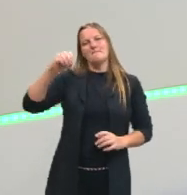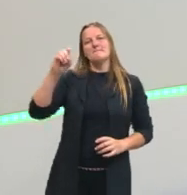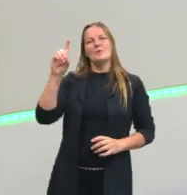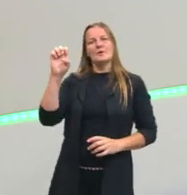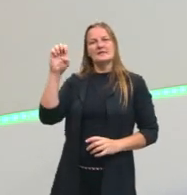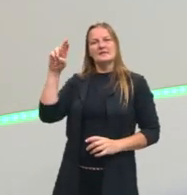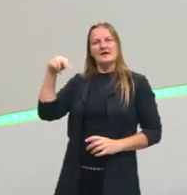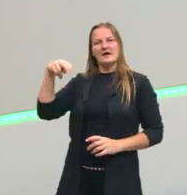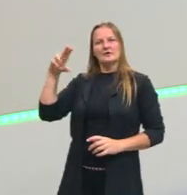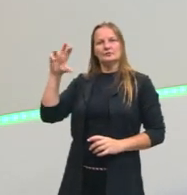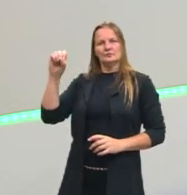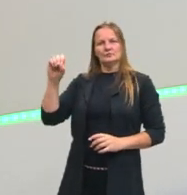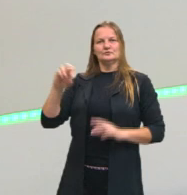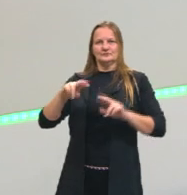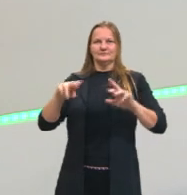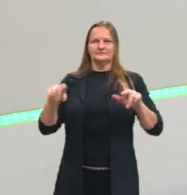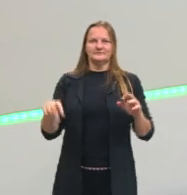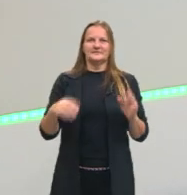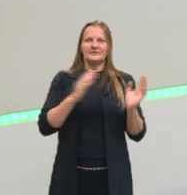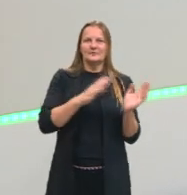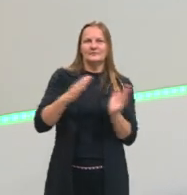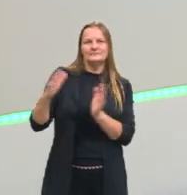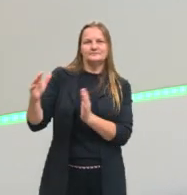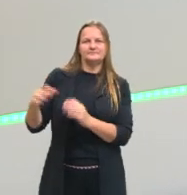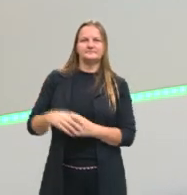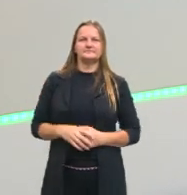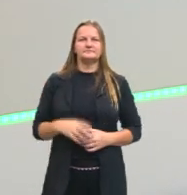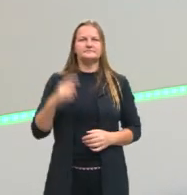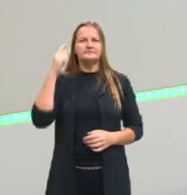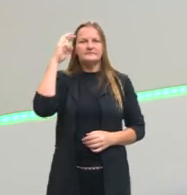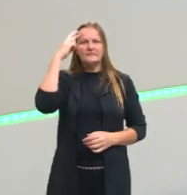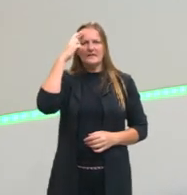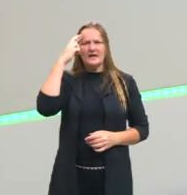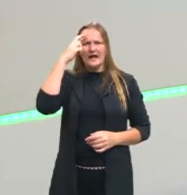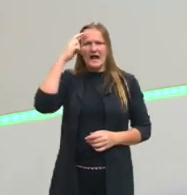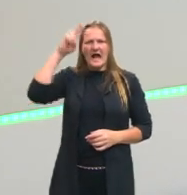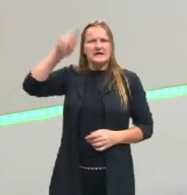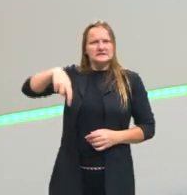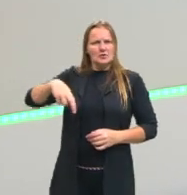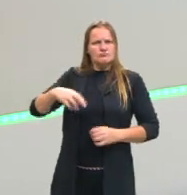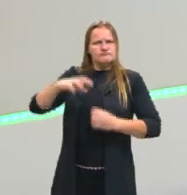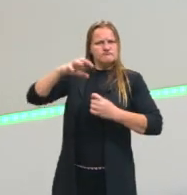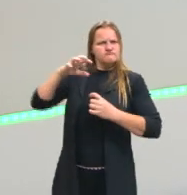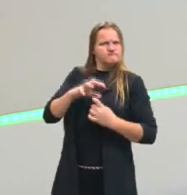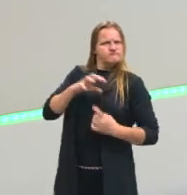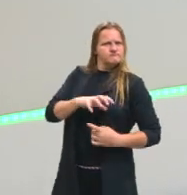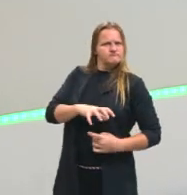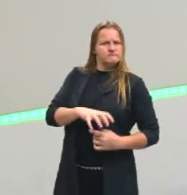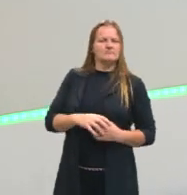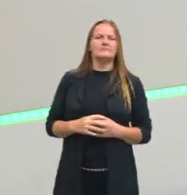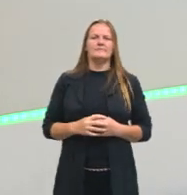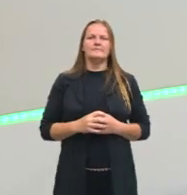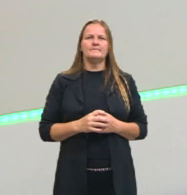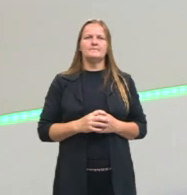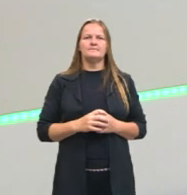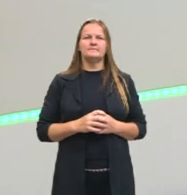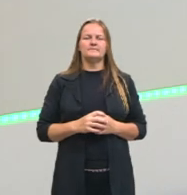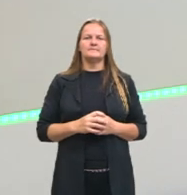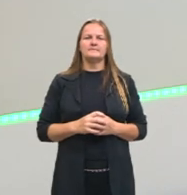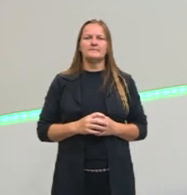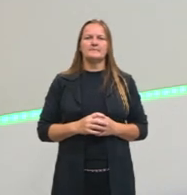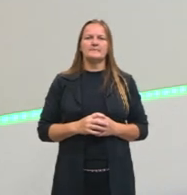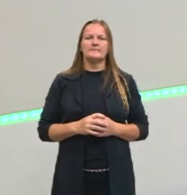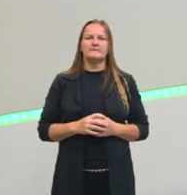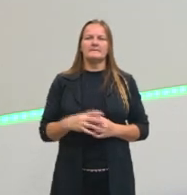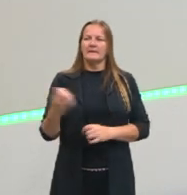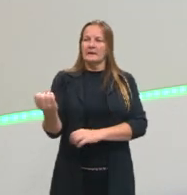considerada de moderna o período onde ao domínio da Razão aquele chama atenção também que no domingo da no período